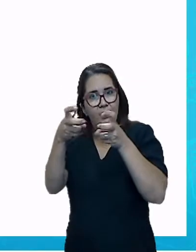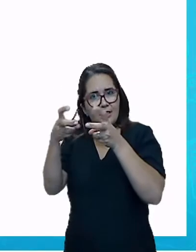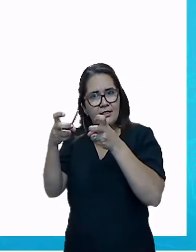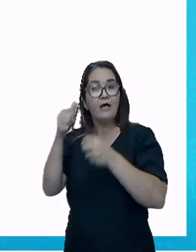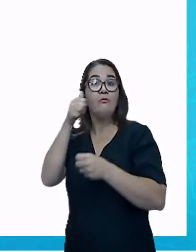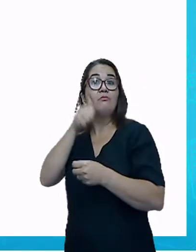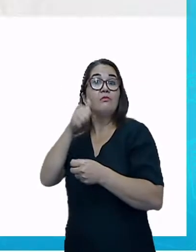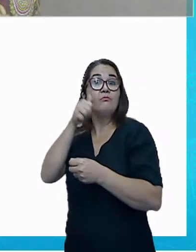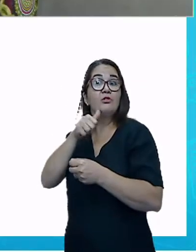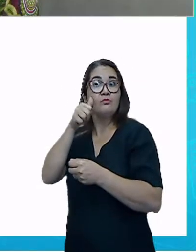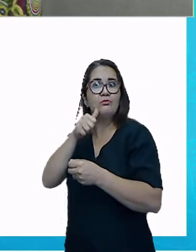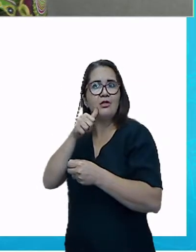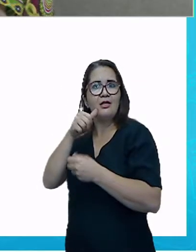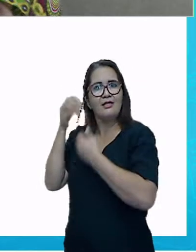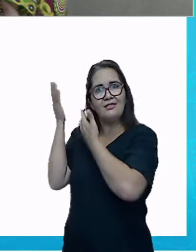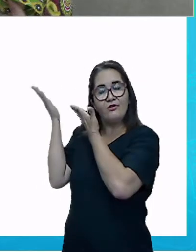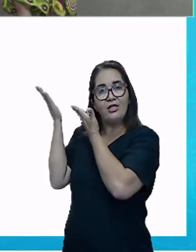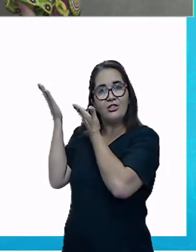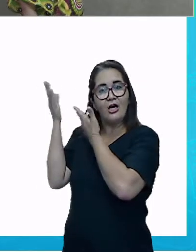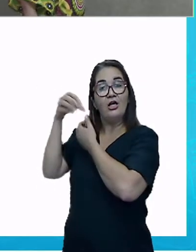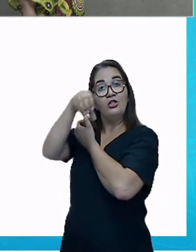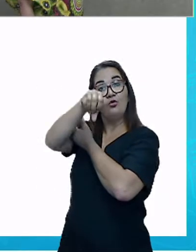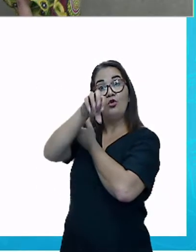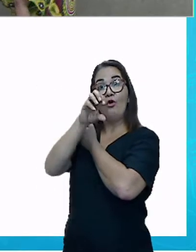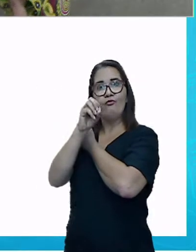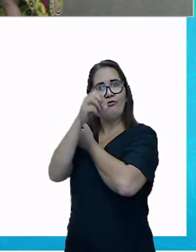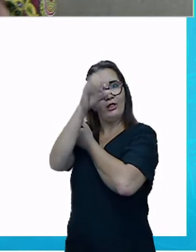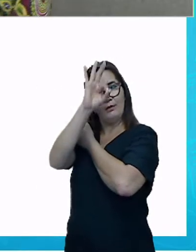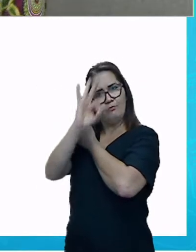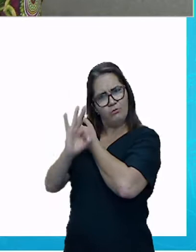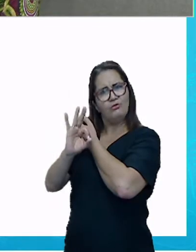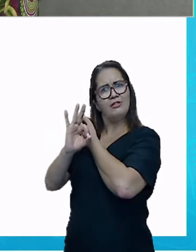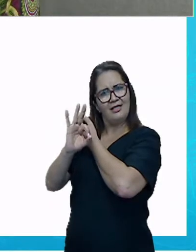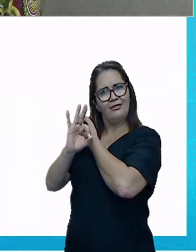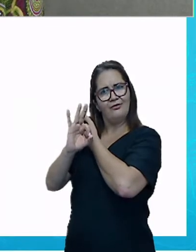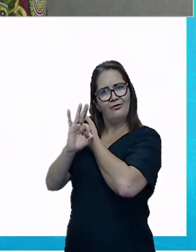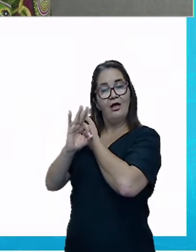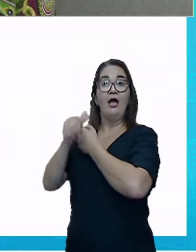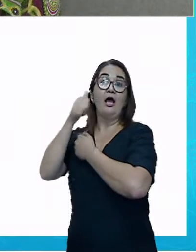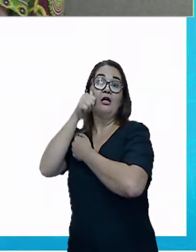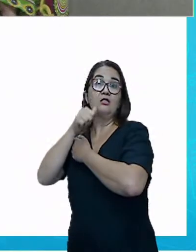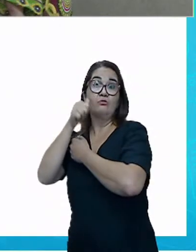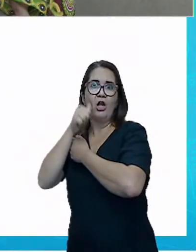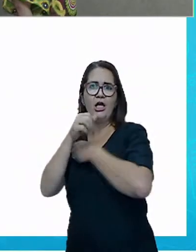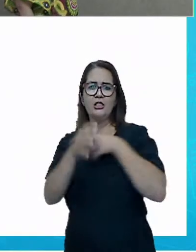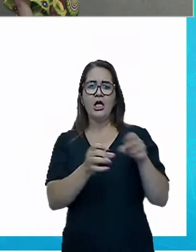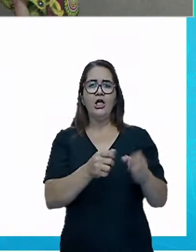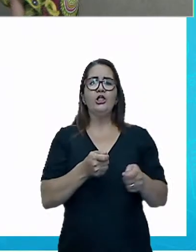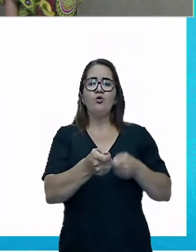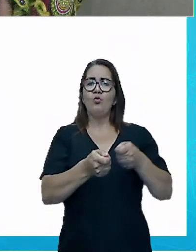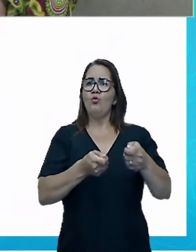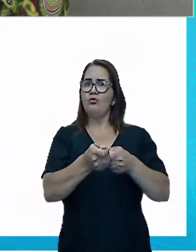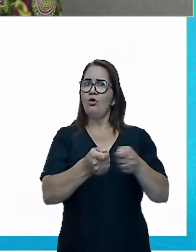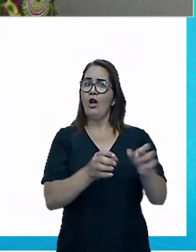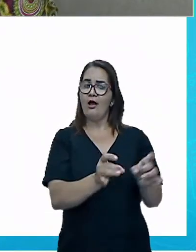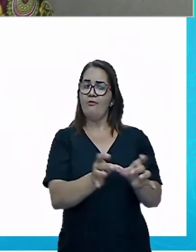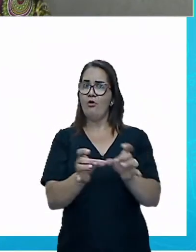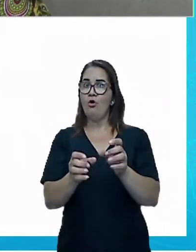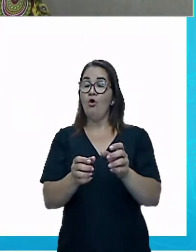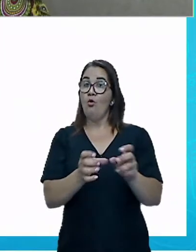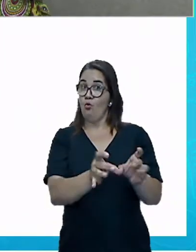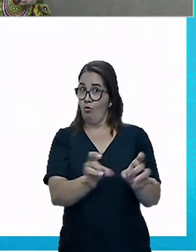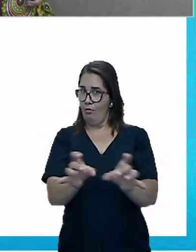estão no seu 95% como andava este comércio. As avenidas largas e retas, como eu